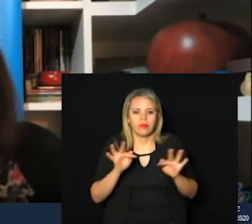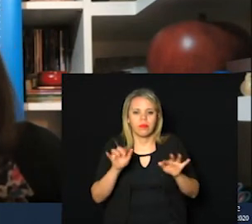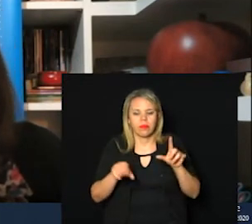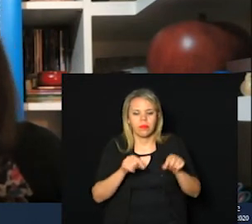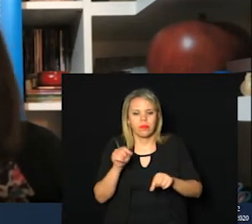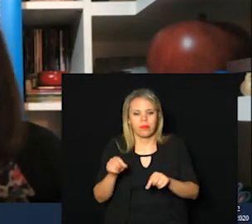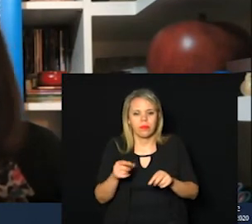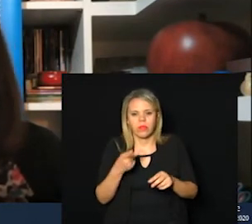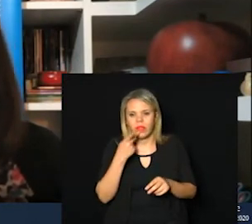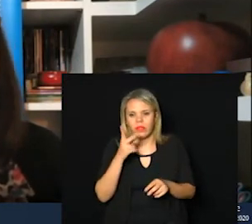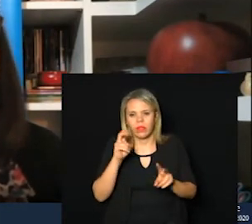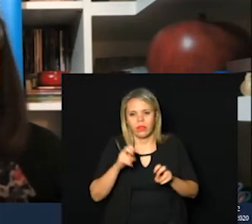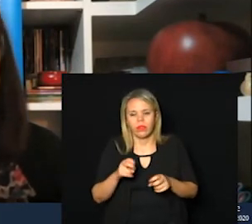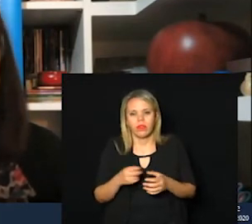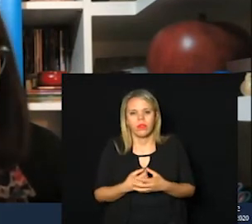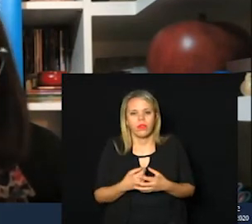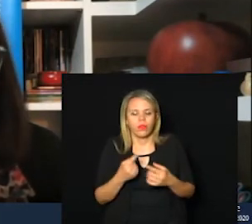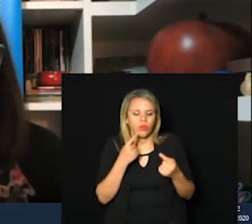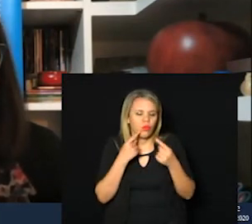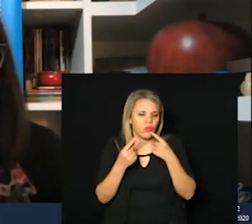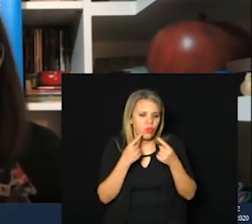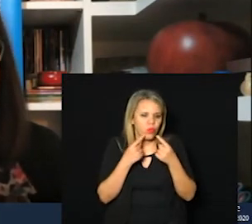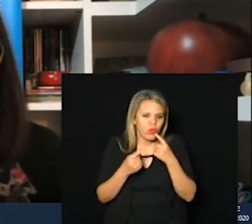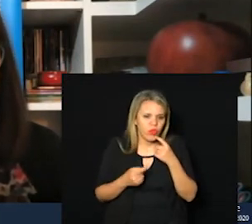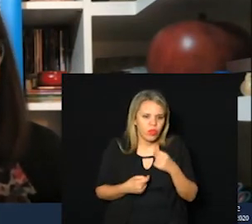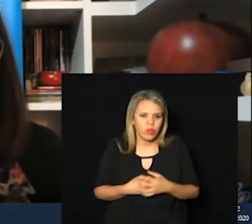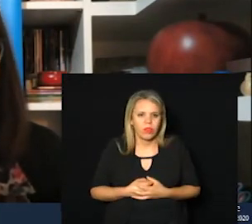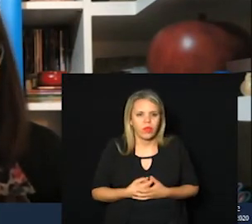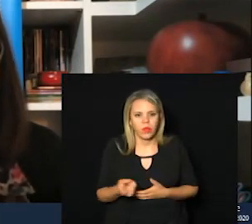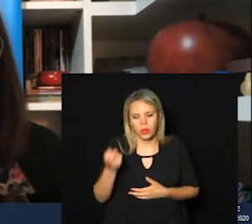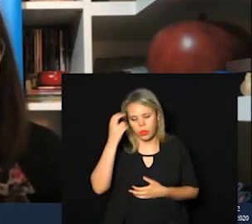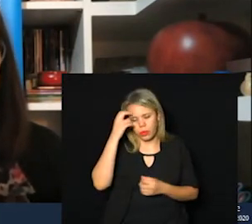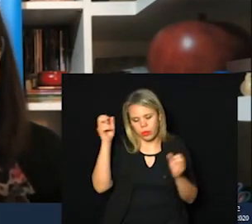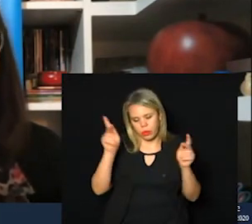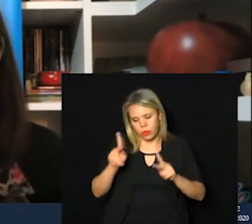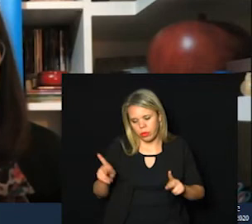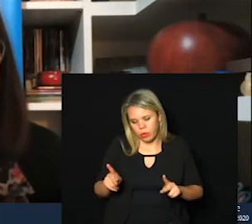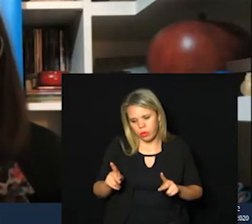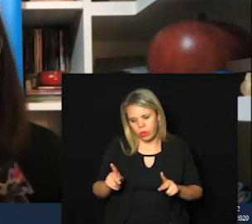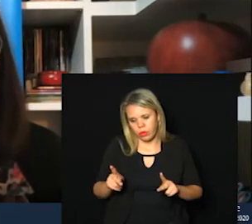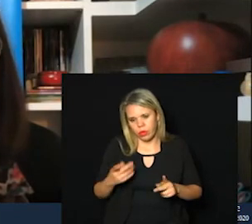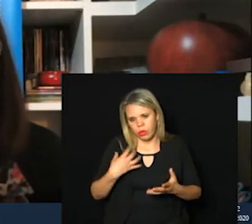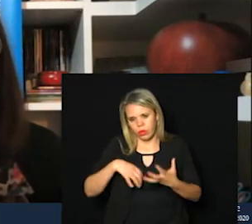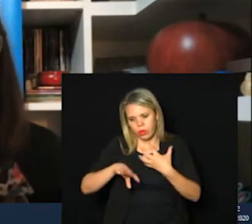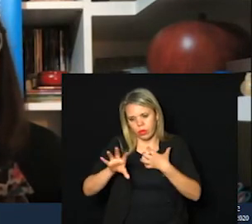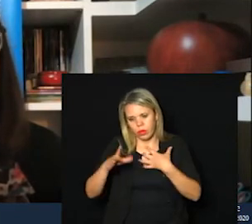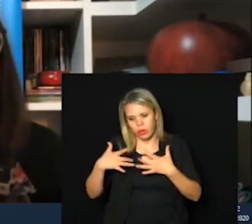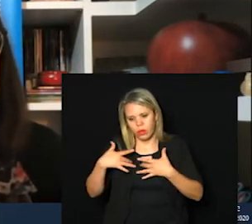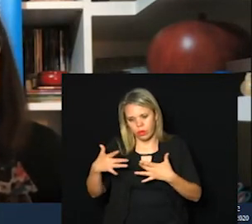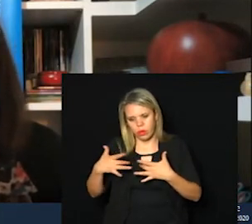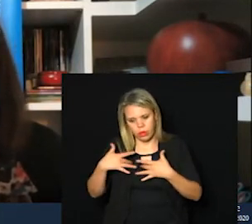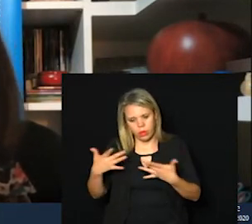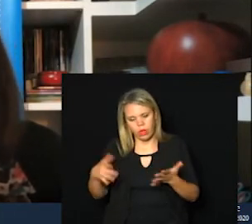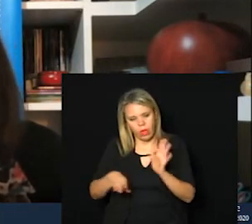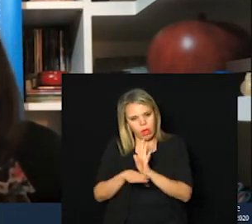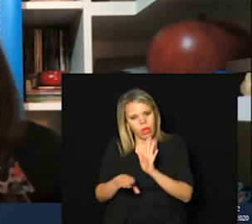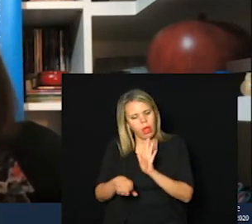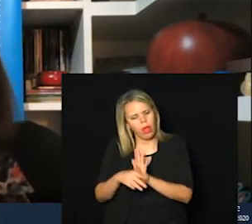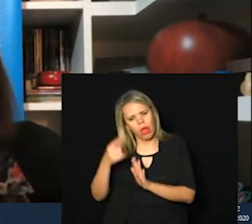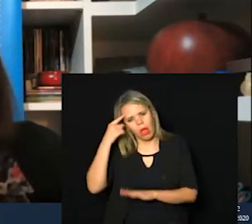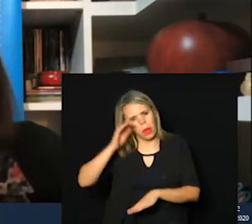falar sobre uma dialética entre a cultura de paz e o altruísmo, né? E a própria ideia